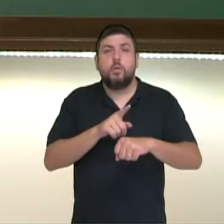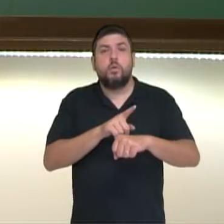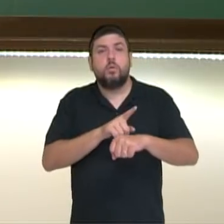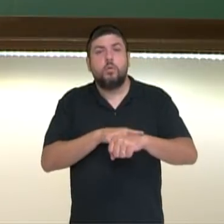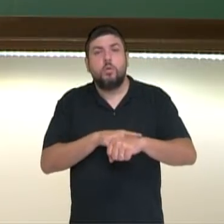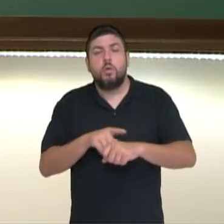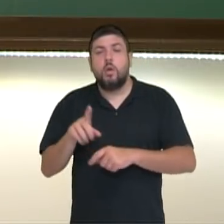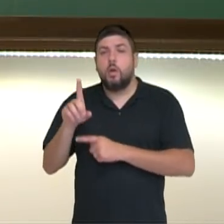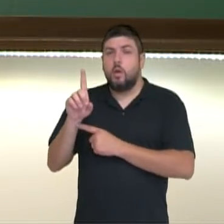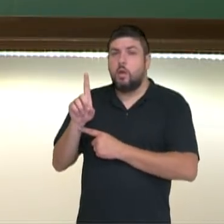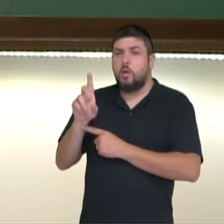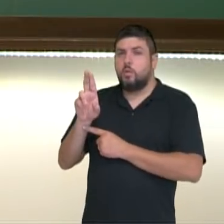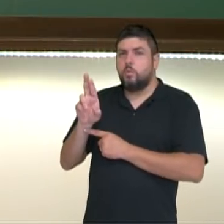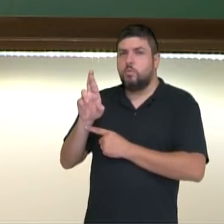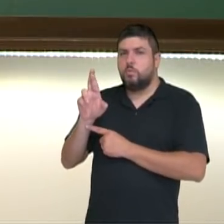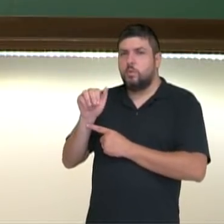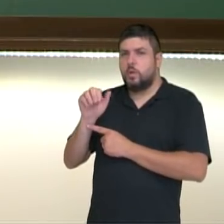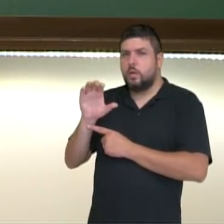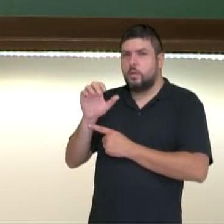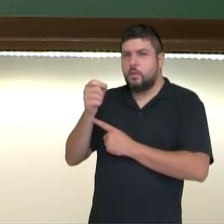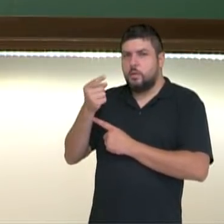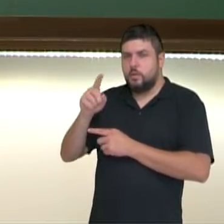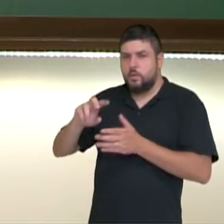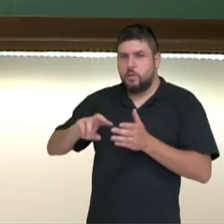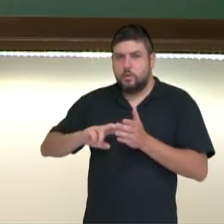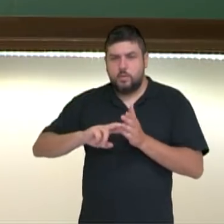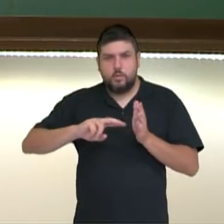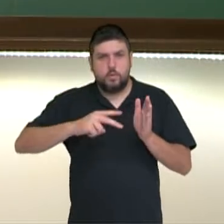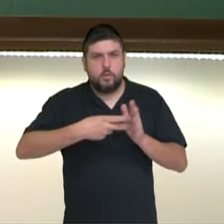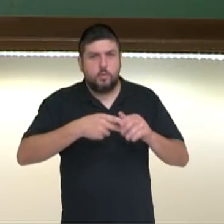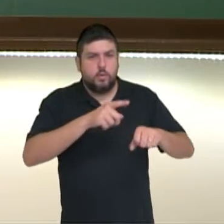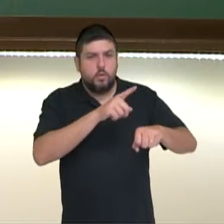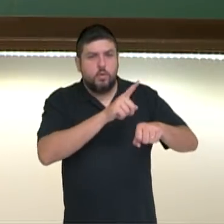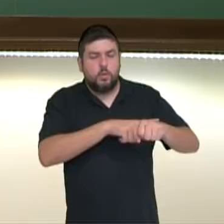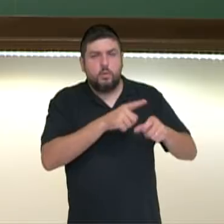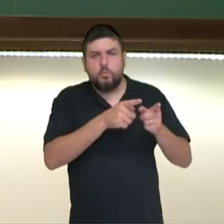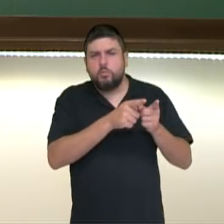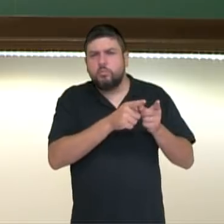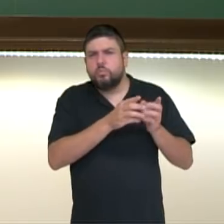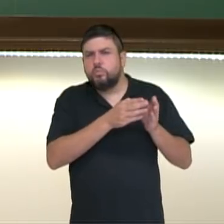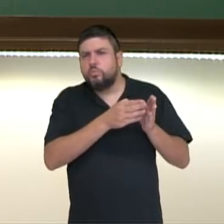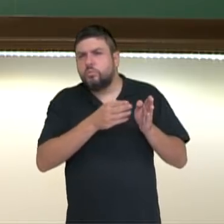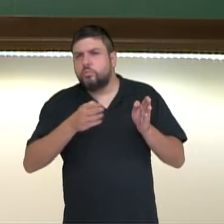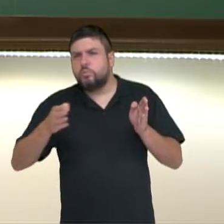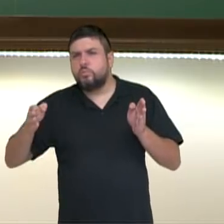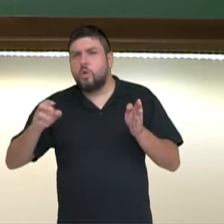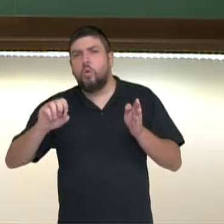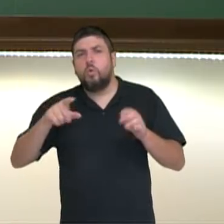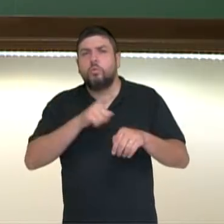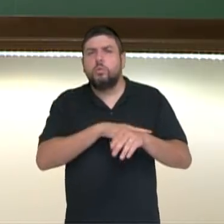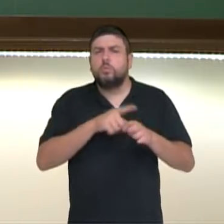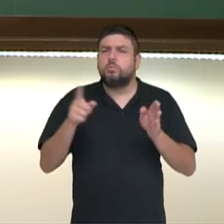som, ele tem a ver com sons longos ou sons curtos.